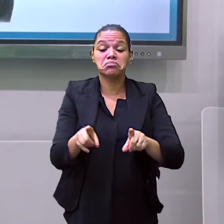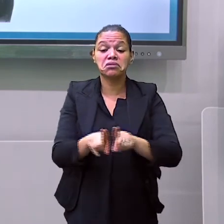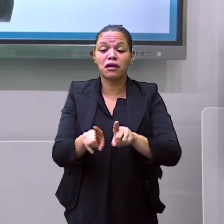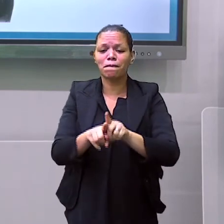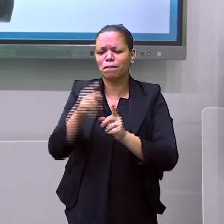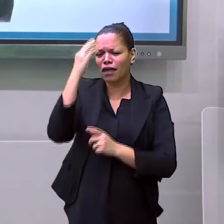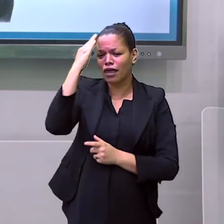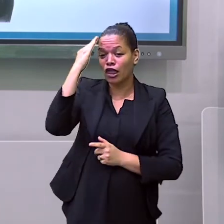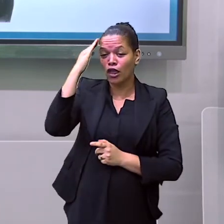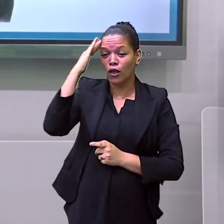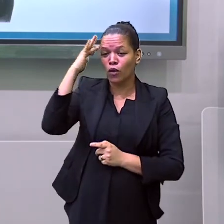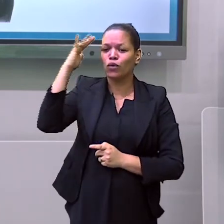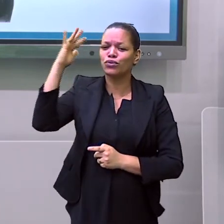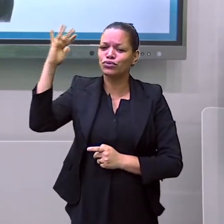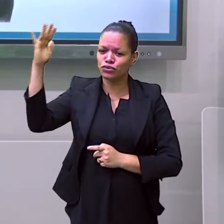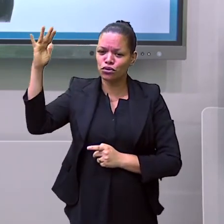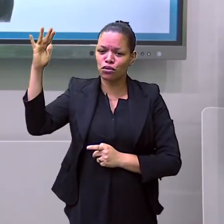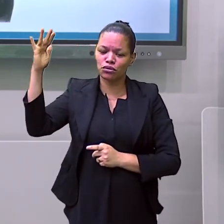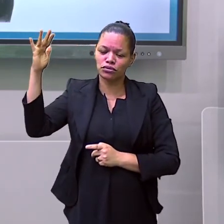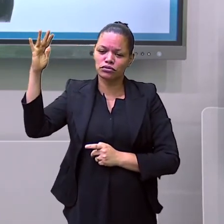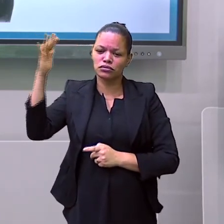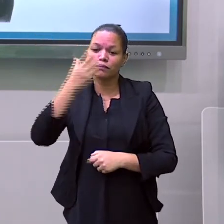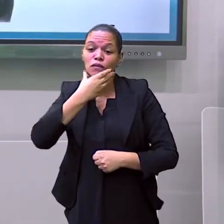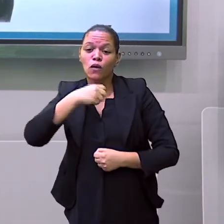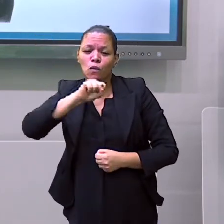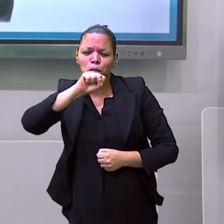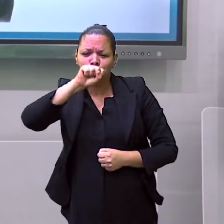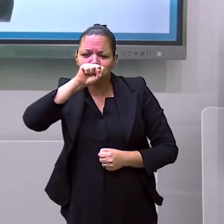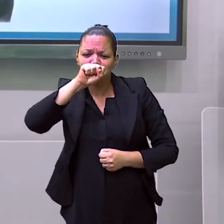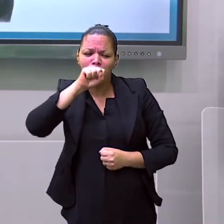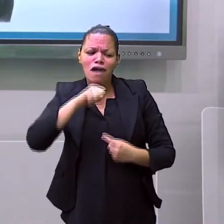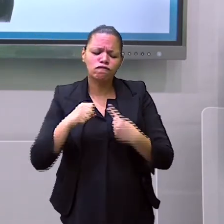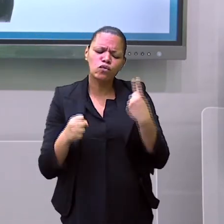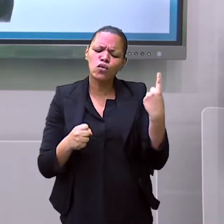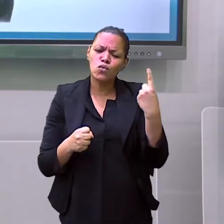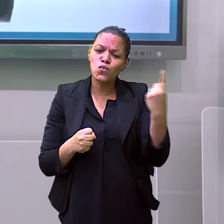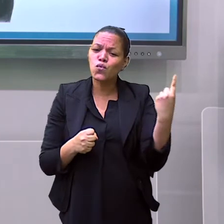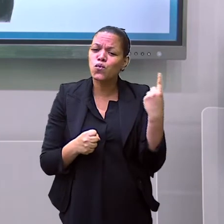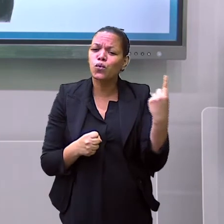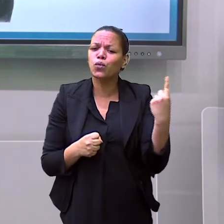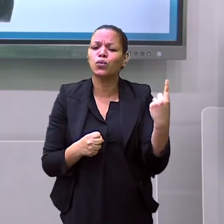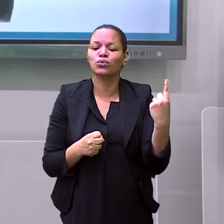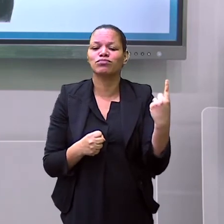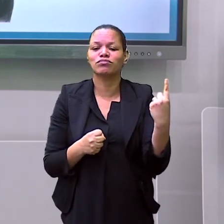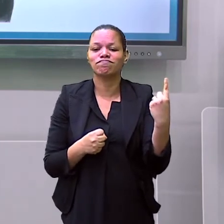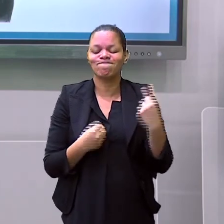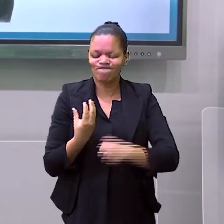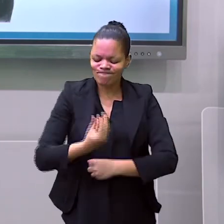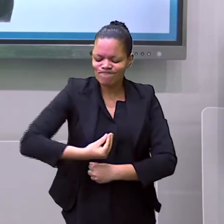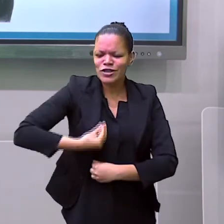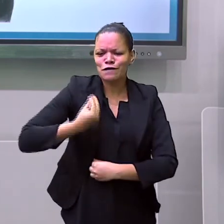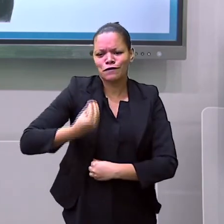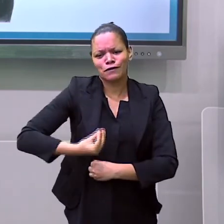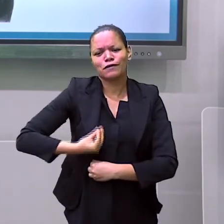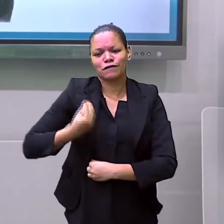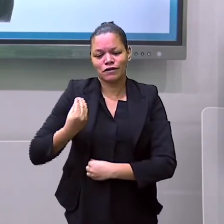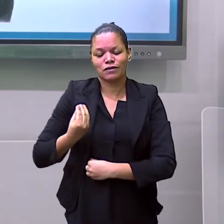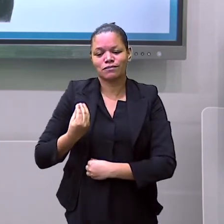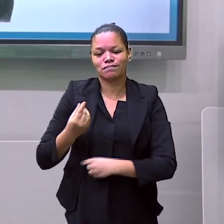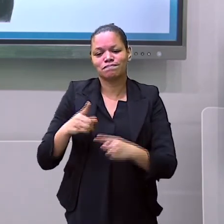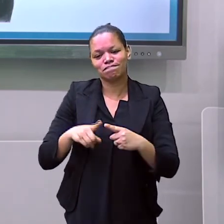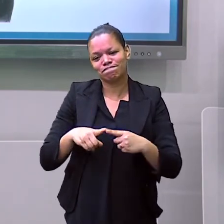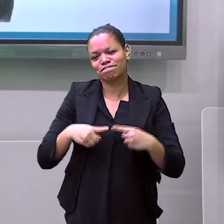ao Holocausto. E ele, depois de um tempo, conseguiu ter acesso ao diário. Então, a Anne já